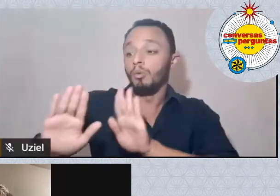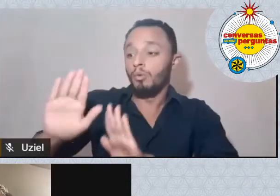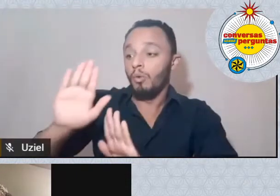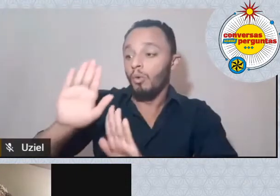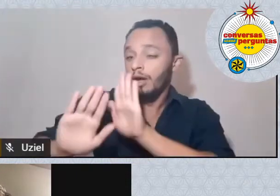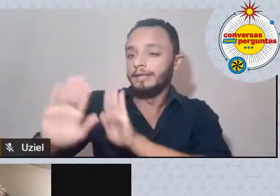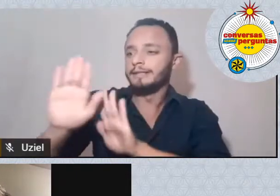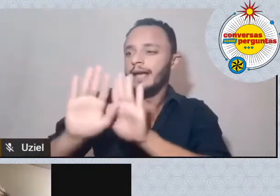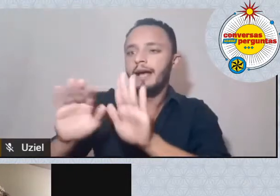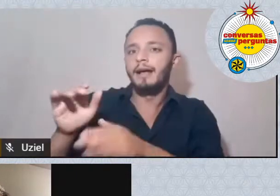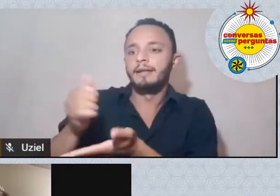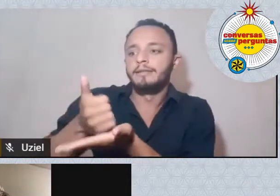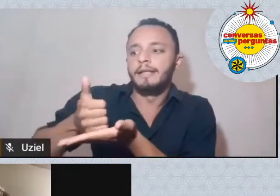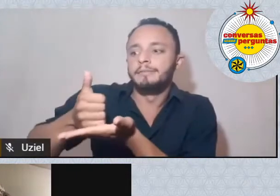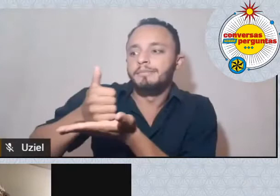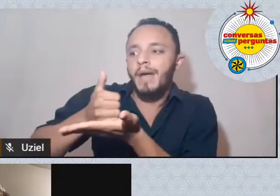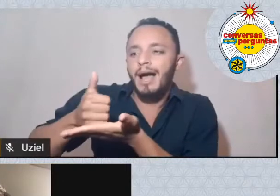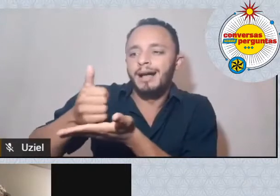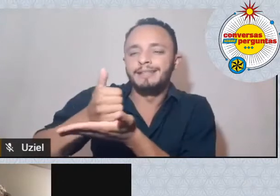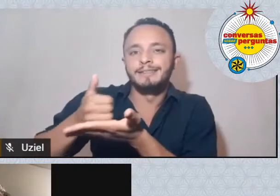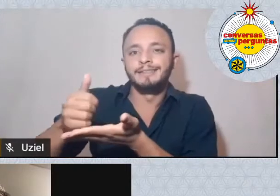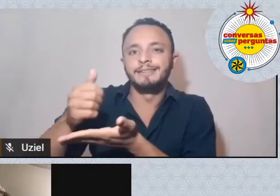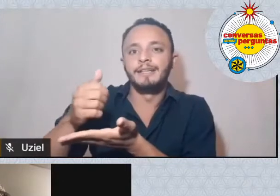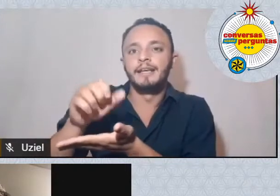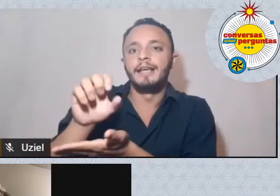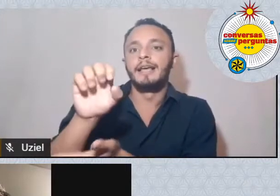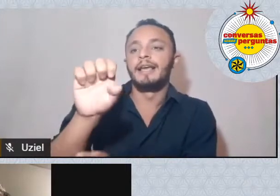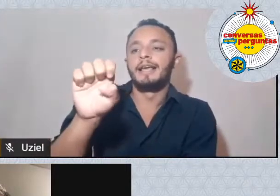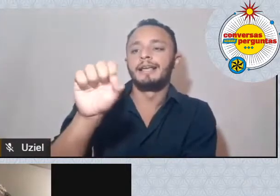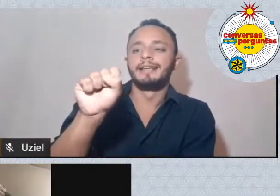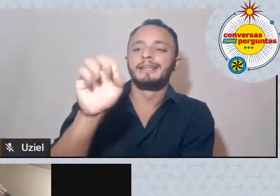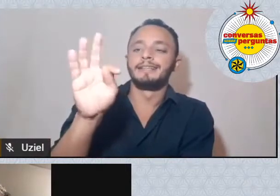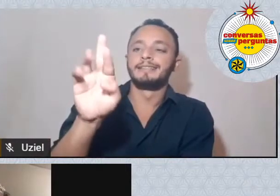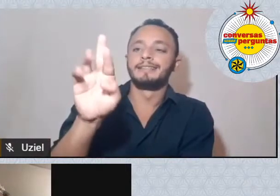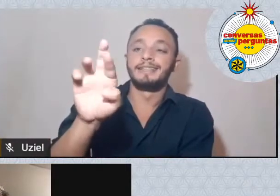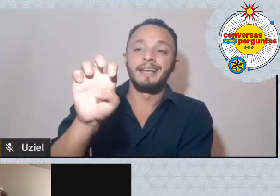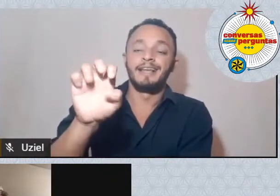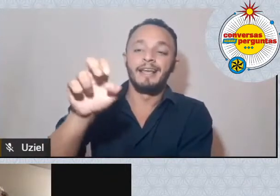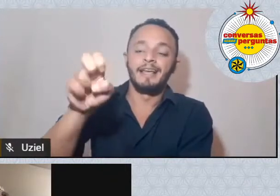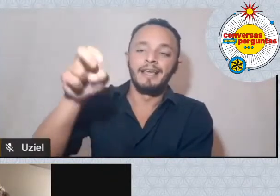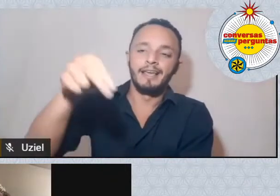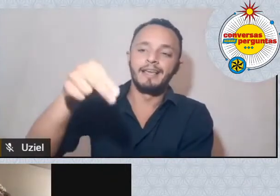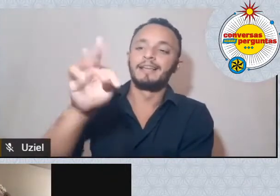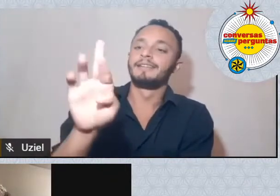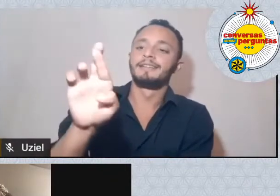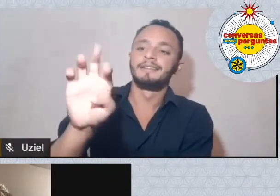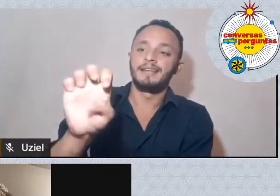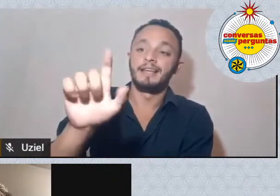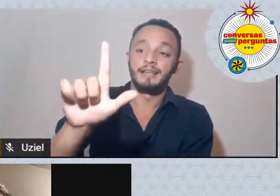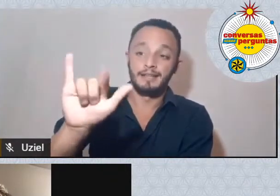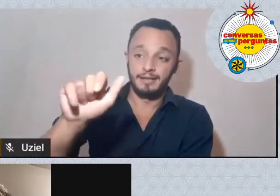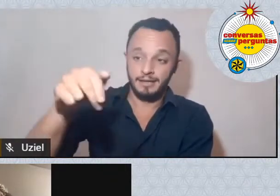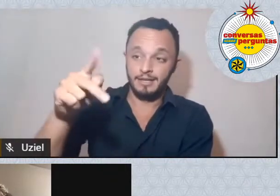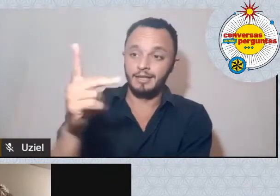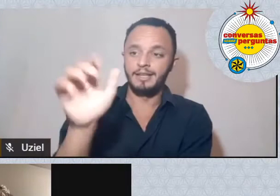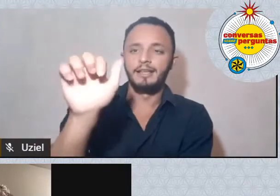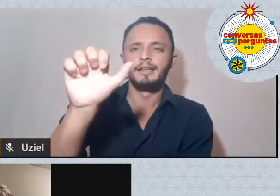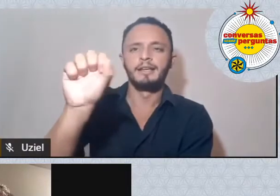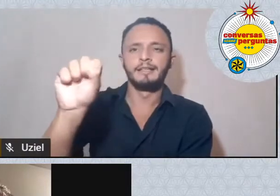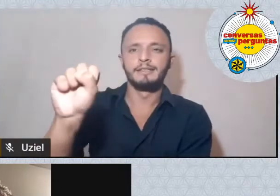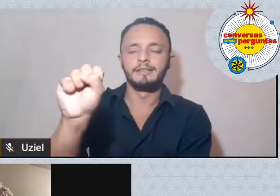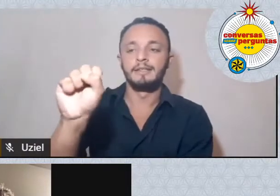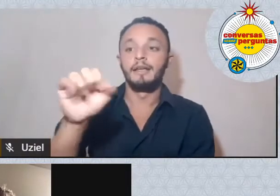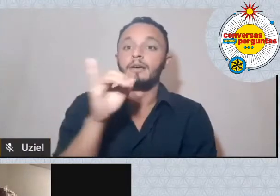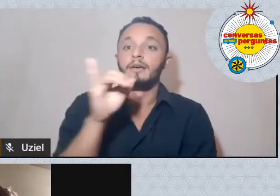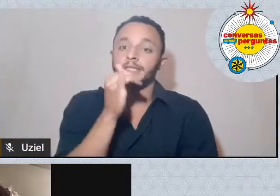né? Ela remonta aos textos monásticos da Idade Média, o uso do palimpsesto, né? Como o papel era